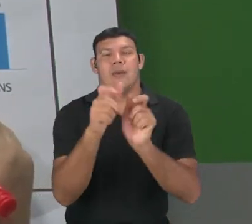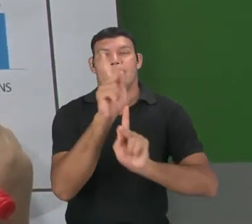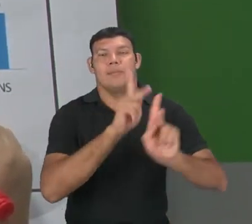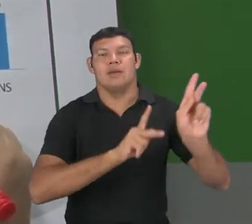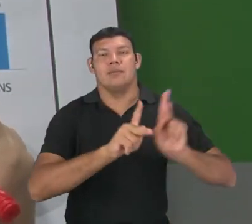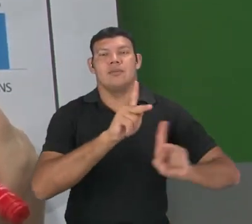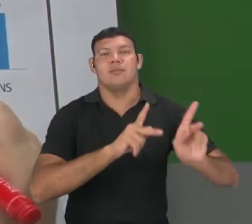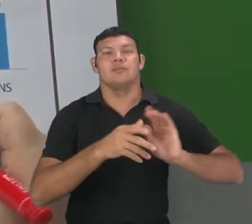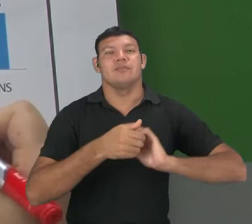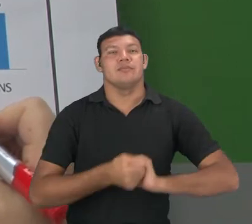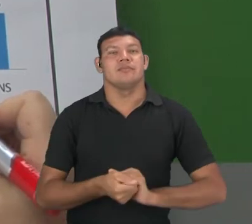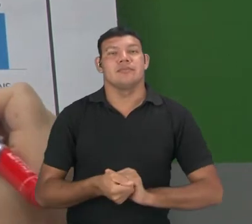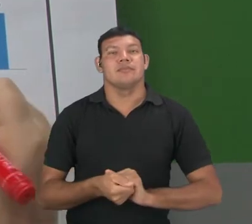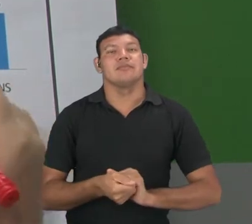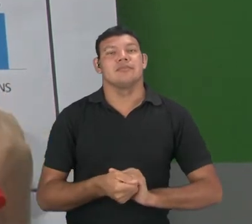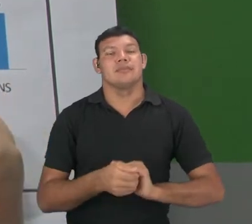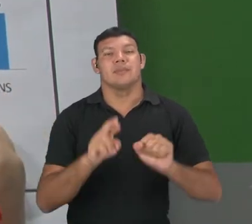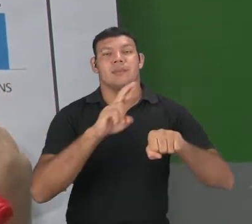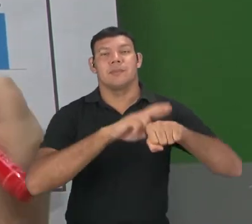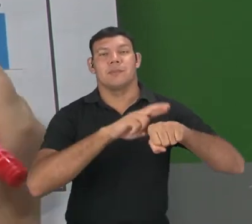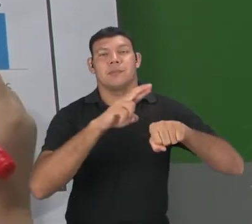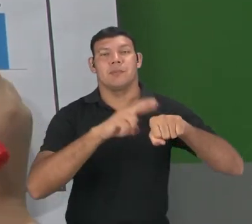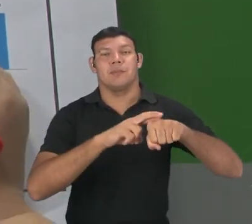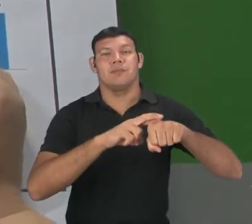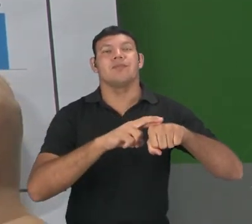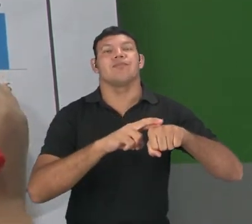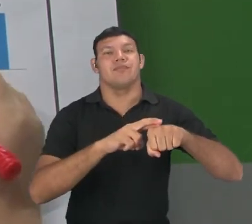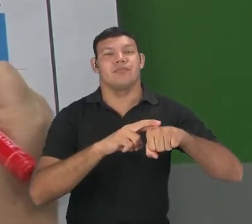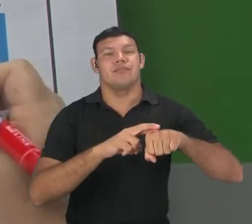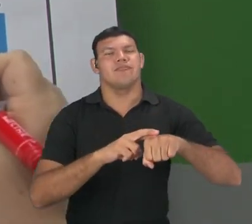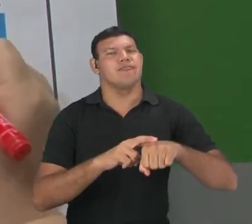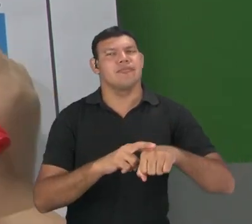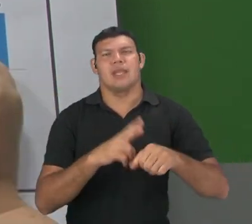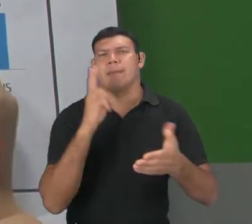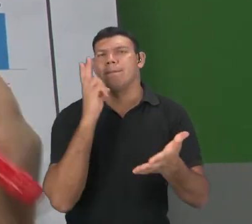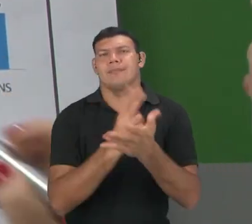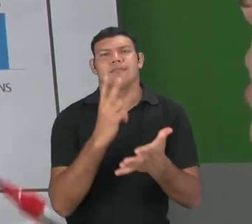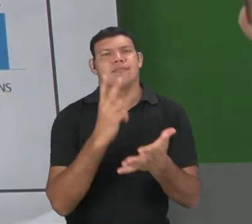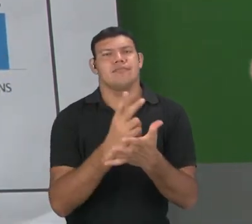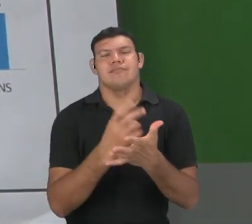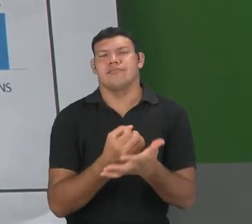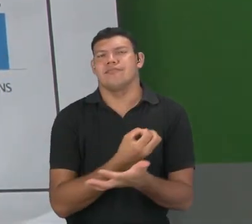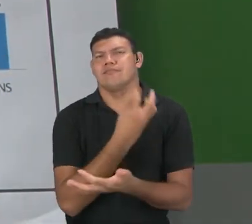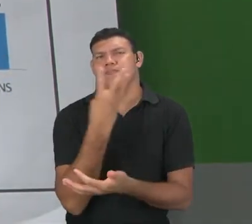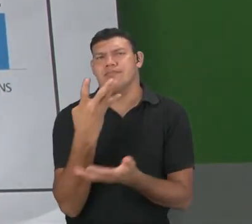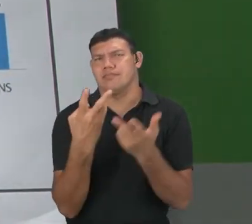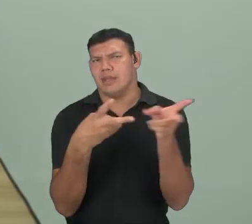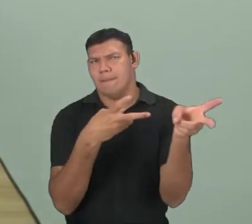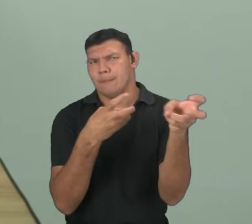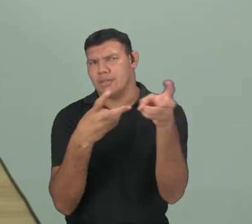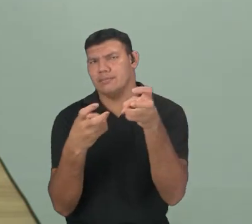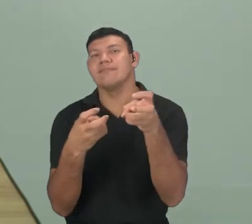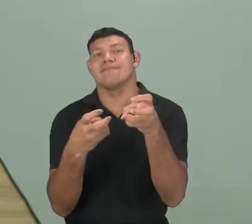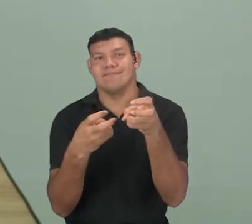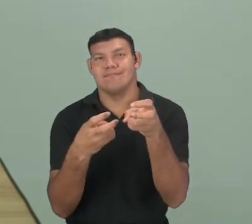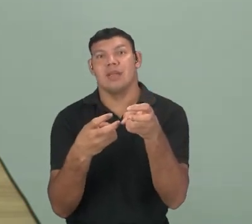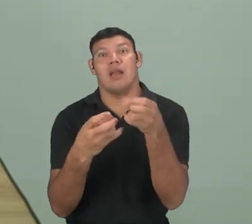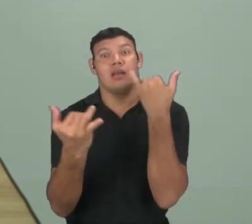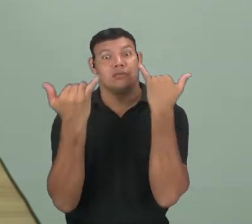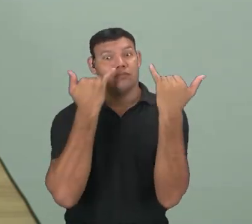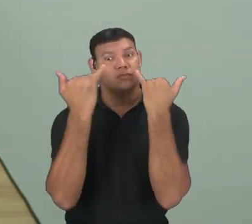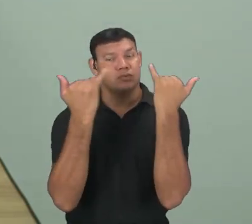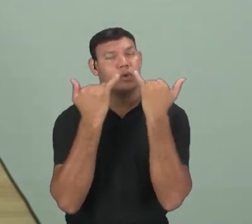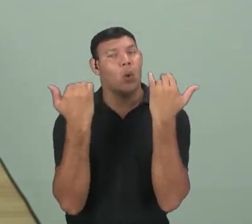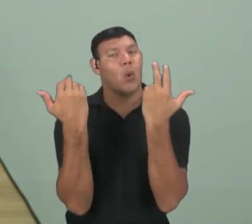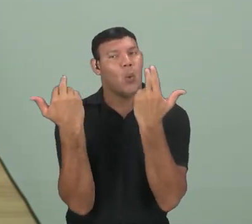menor, nós vemos aqui que é Roraima, né? Com a mesma quantidade. Perceberam aí? Então,